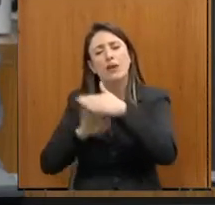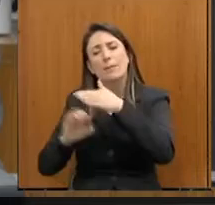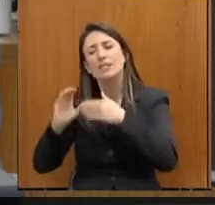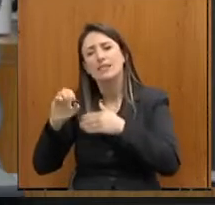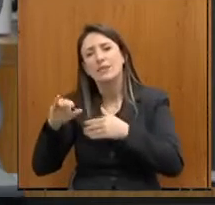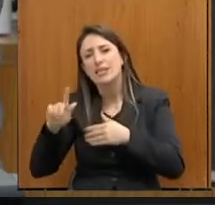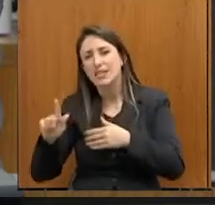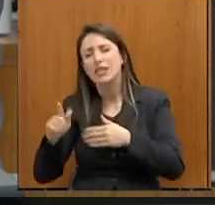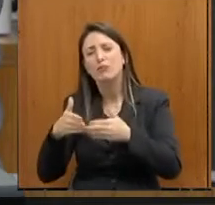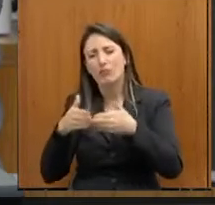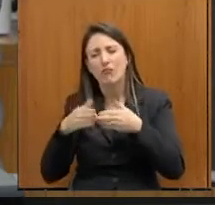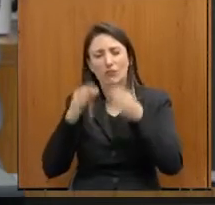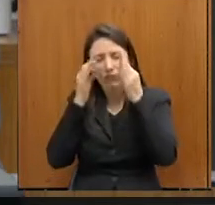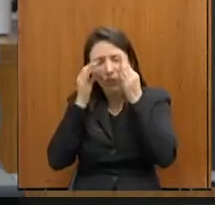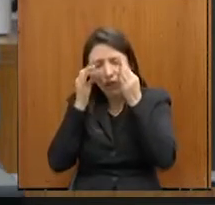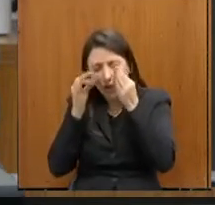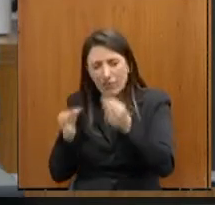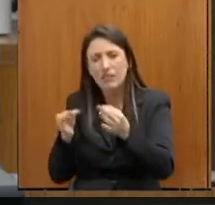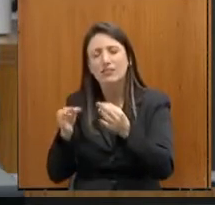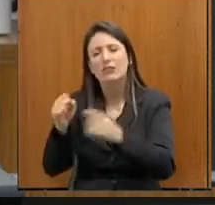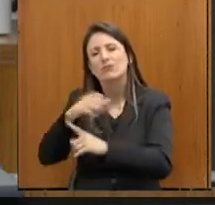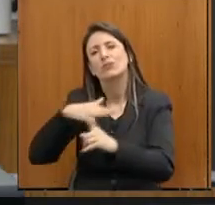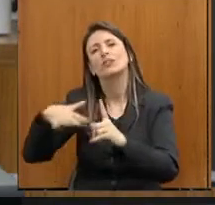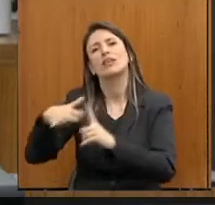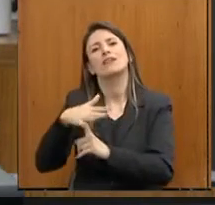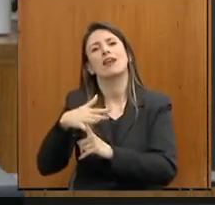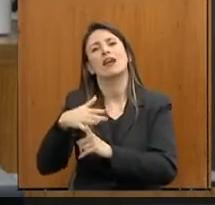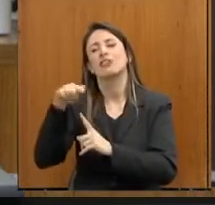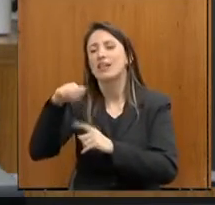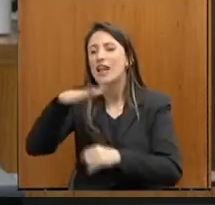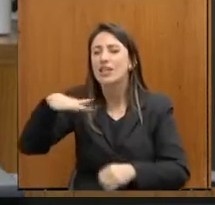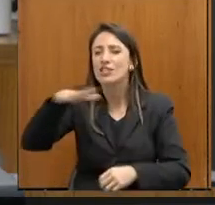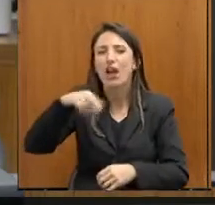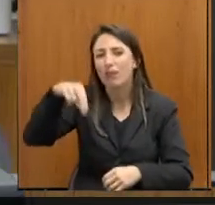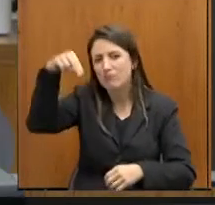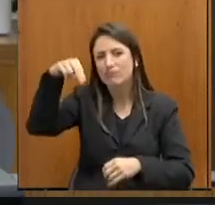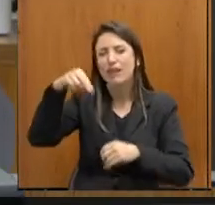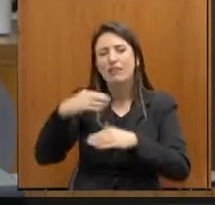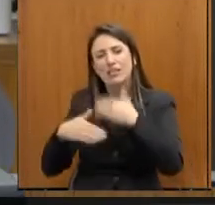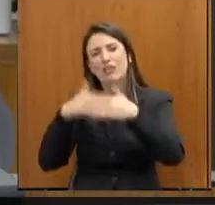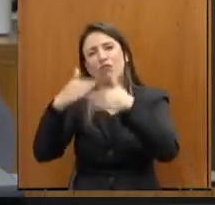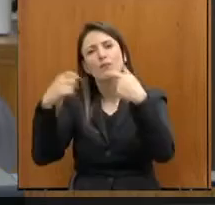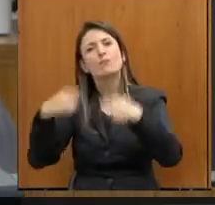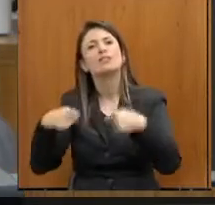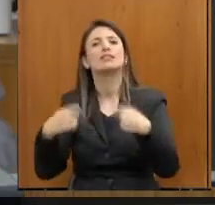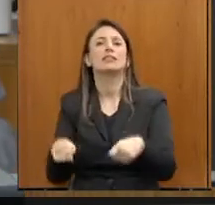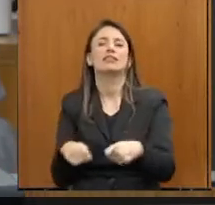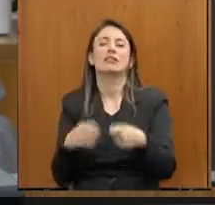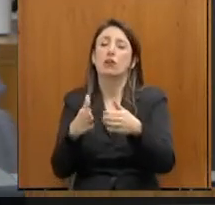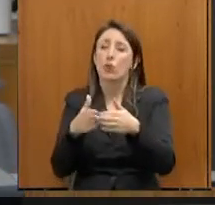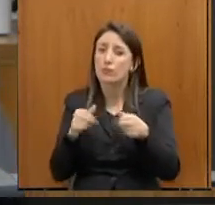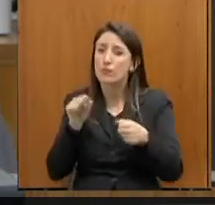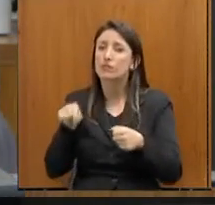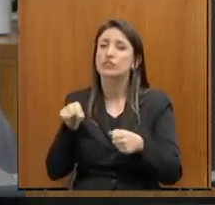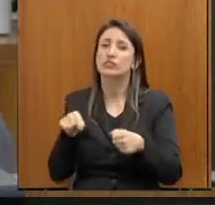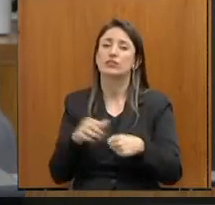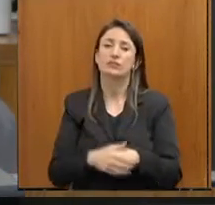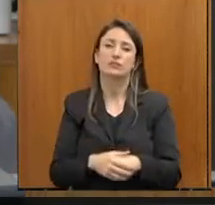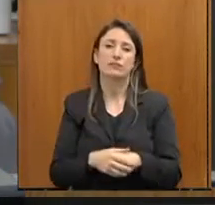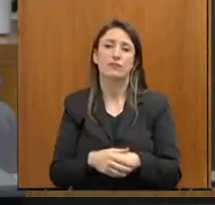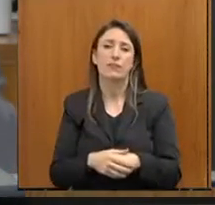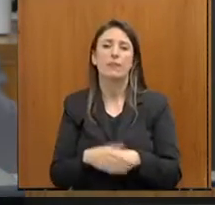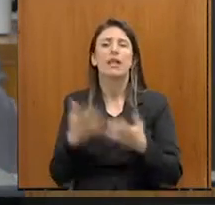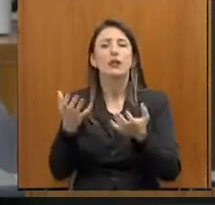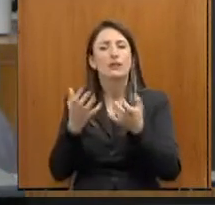para que possa desenvolver a nossa região então é expedida e tanto na questão das